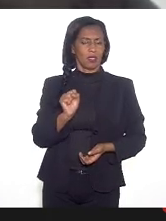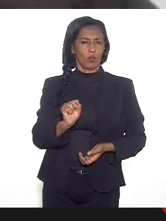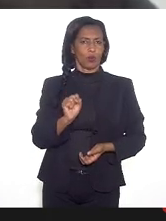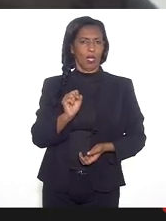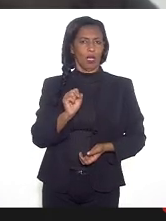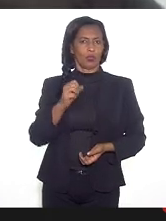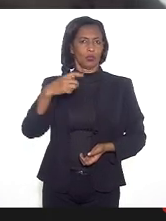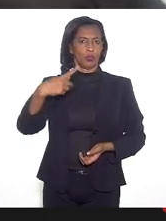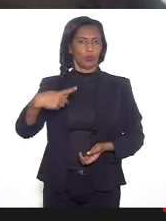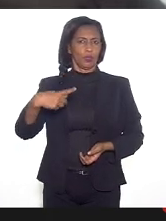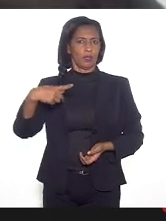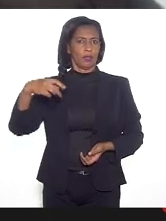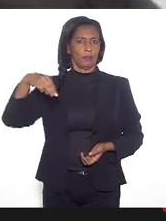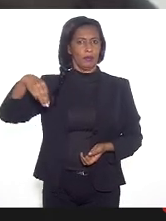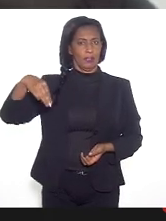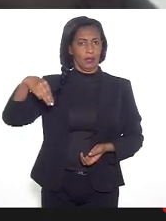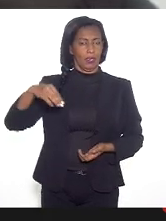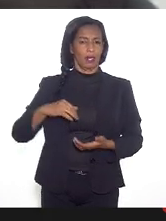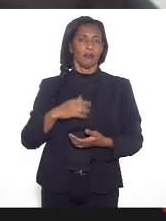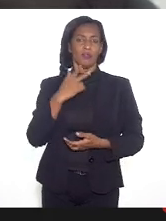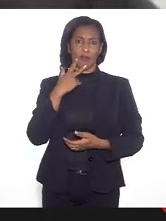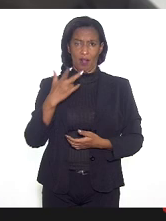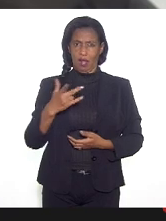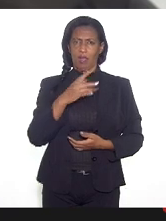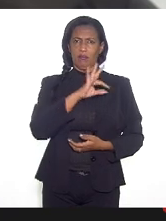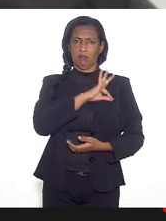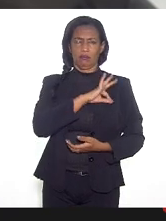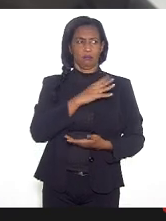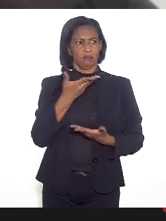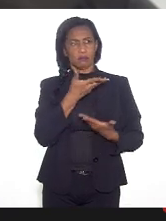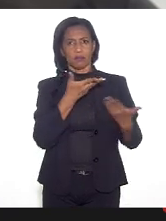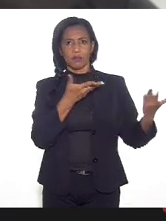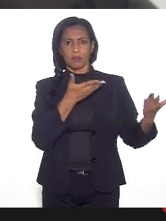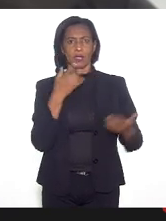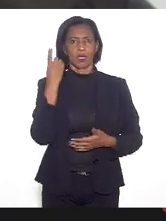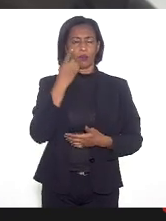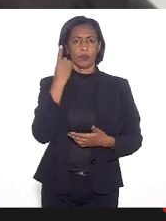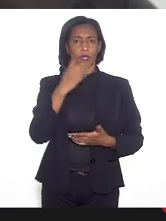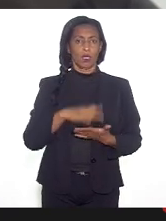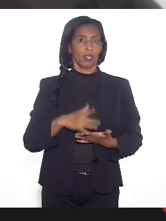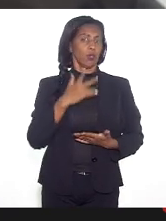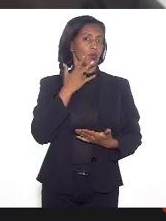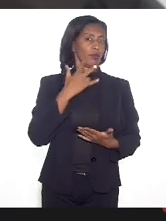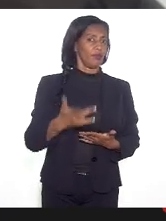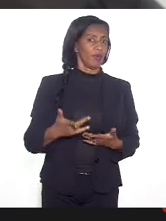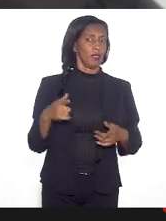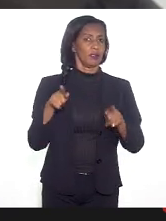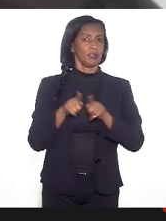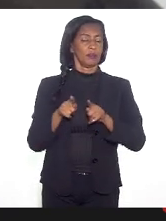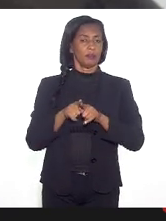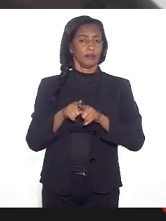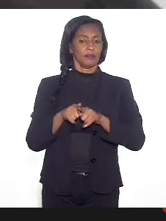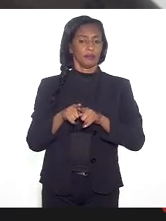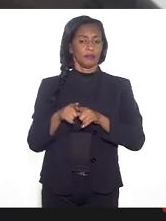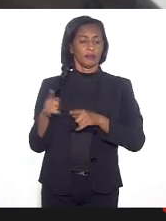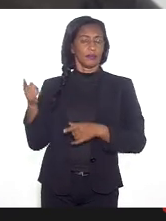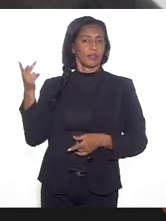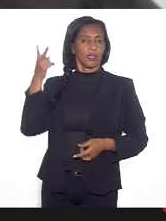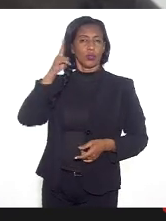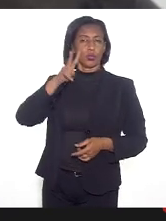soldados da Polícia Militar, citado aqui pela deputada Marta Rocha, inclusive, no que diz respeito às questões de história.